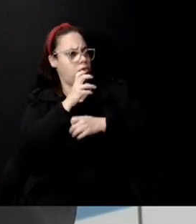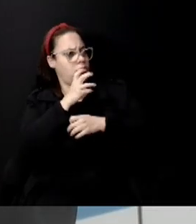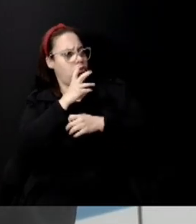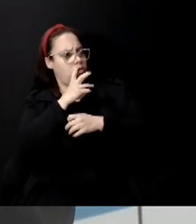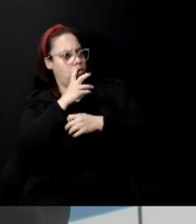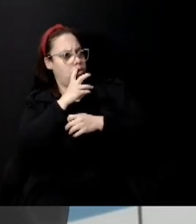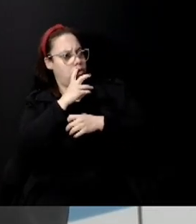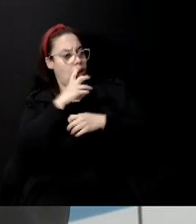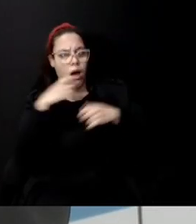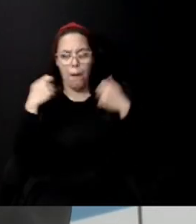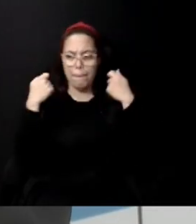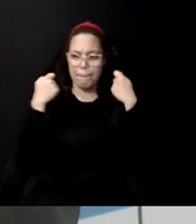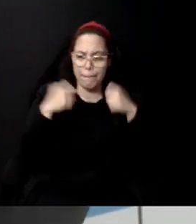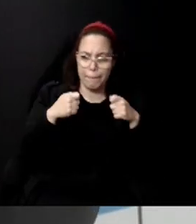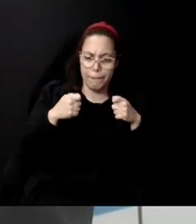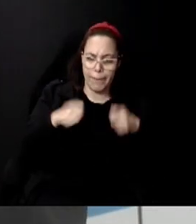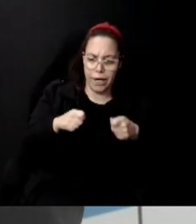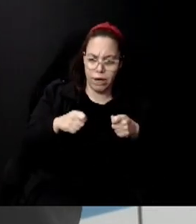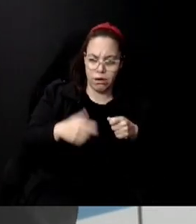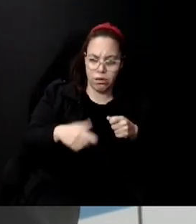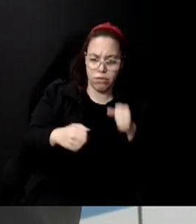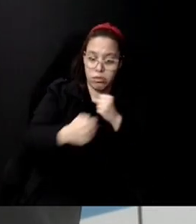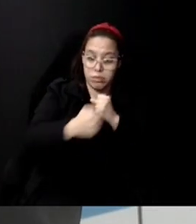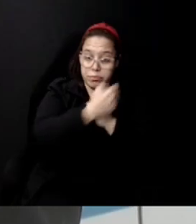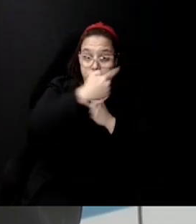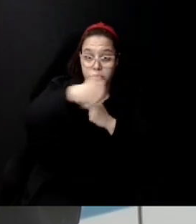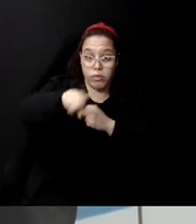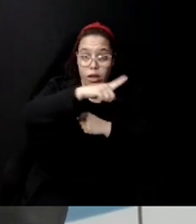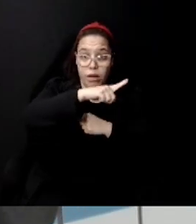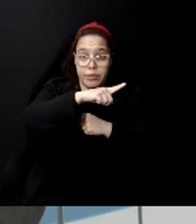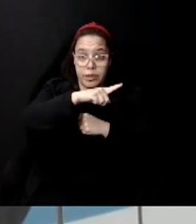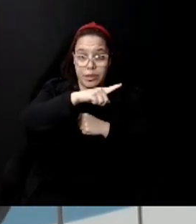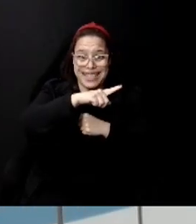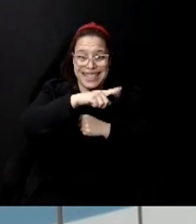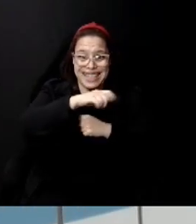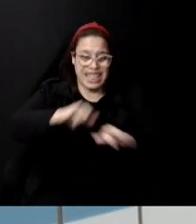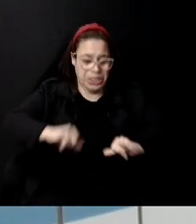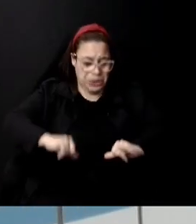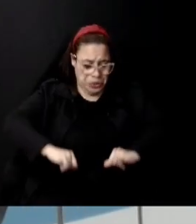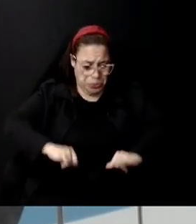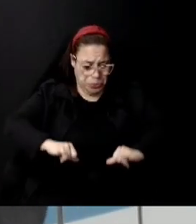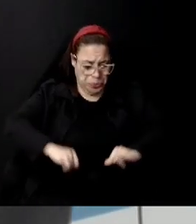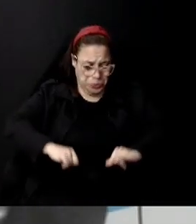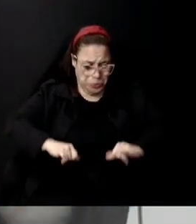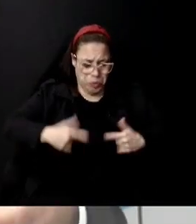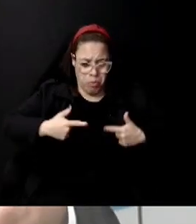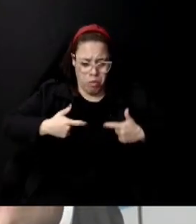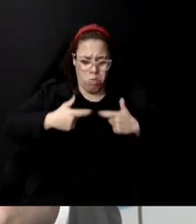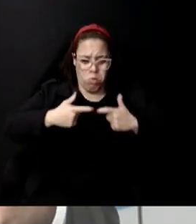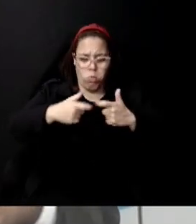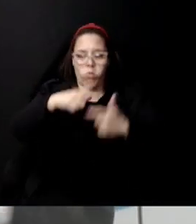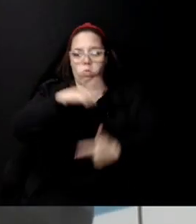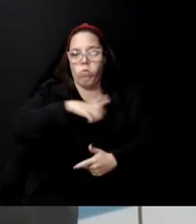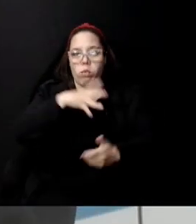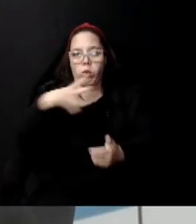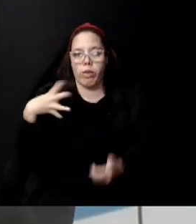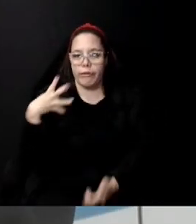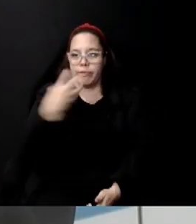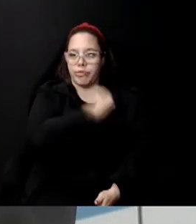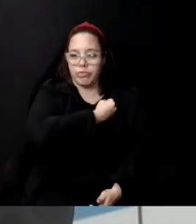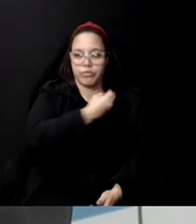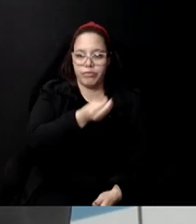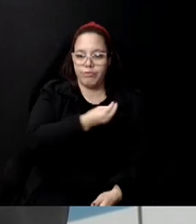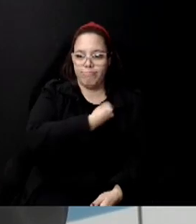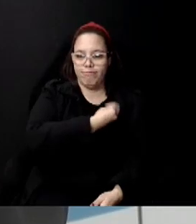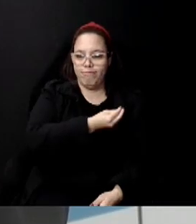de proteger aqueles feridos de guerra, a gente teria condições de salvar mais vidas.